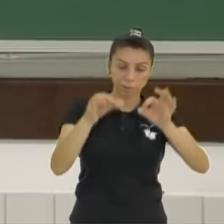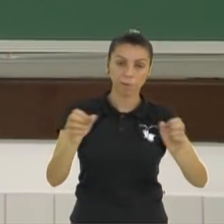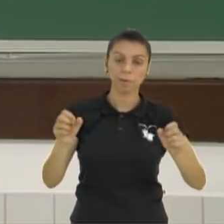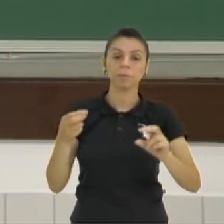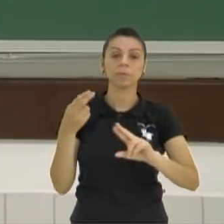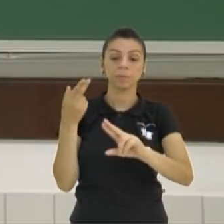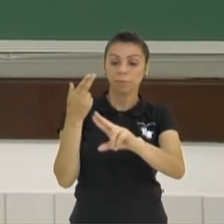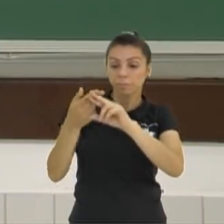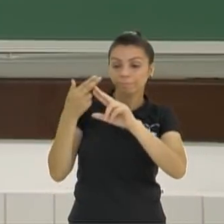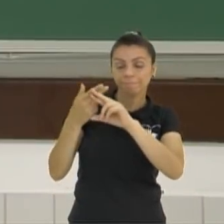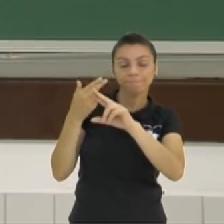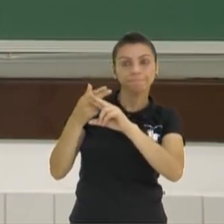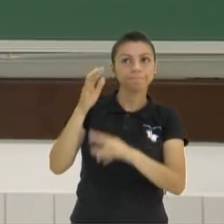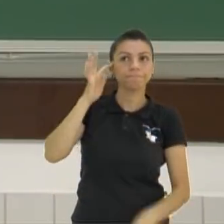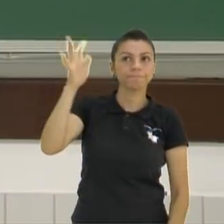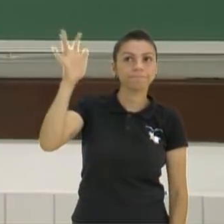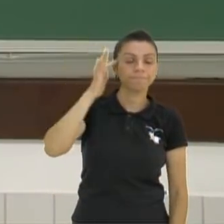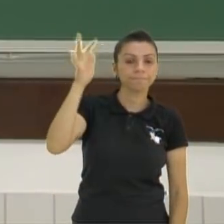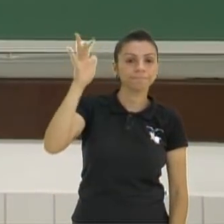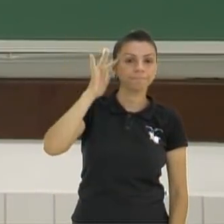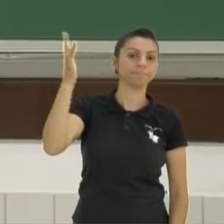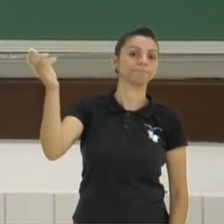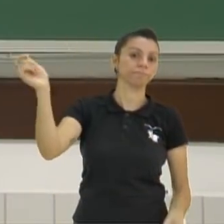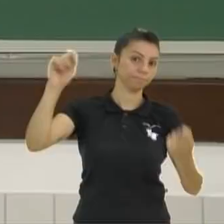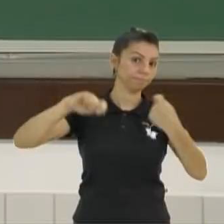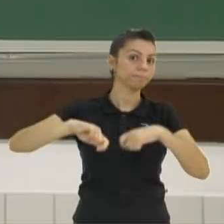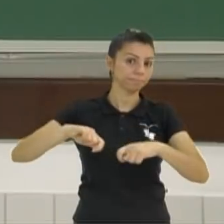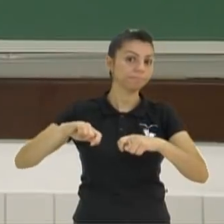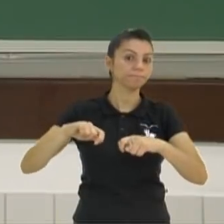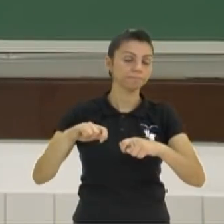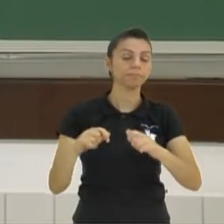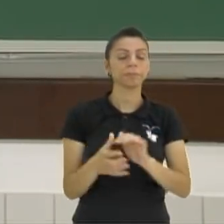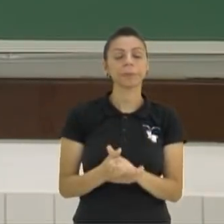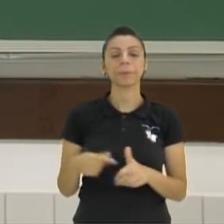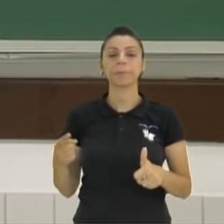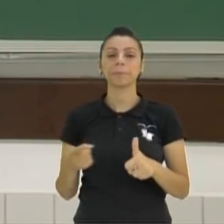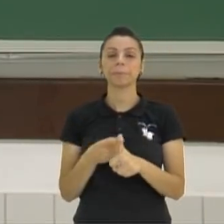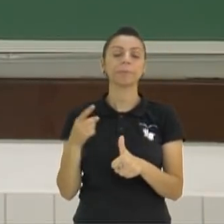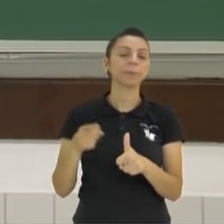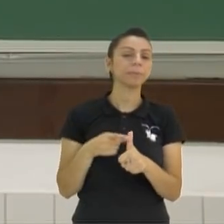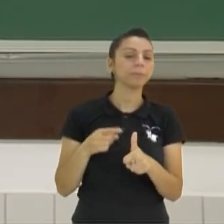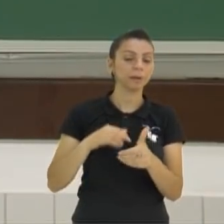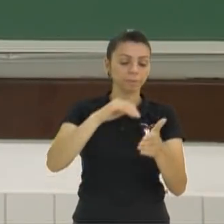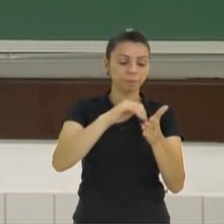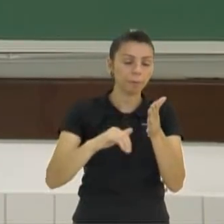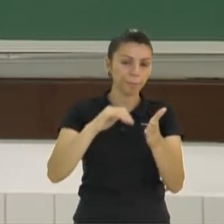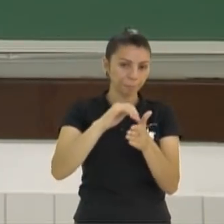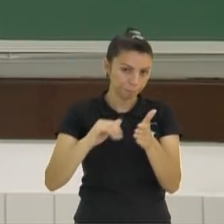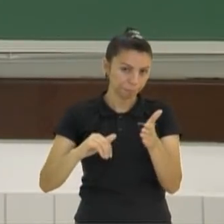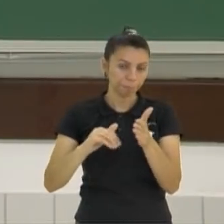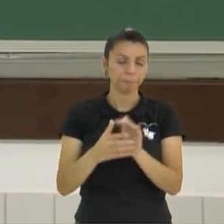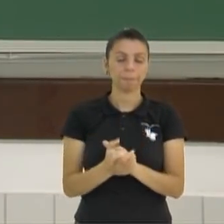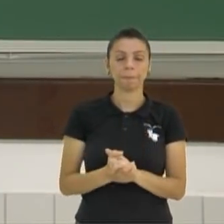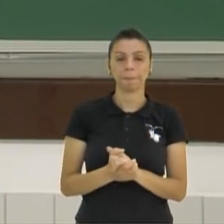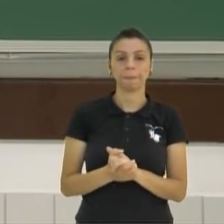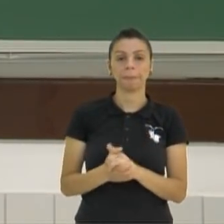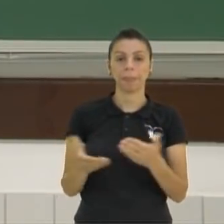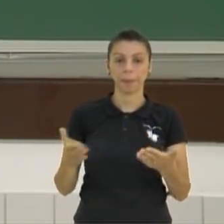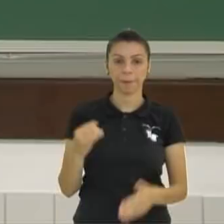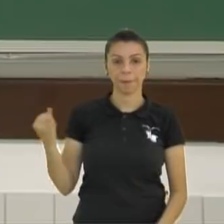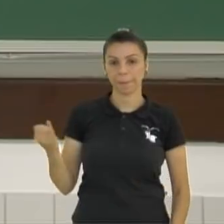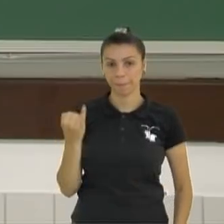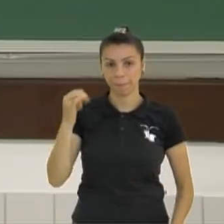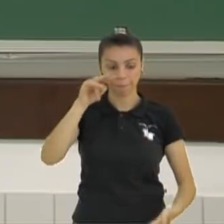o raciocínio lógico. Então, primeiro vamos por eliminação. Agora, a coisa mais importante